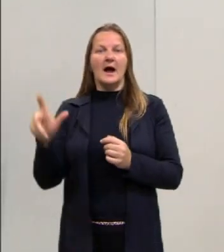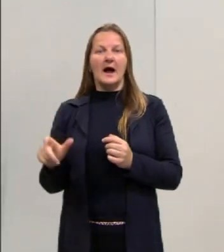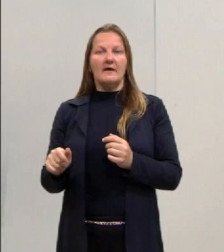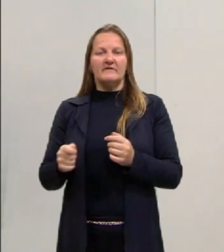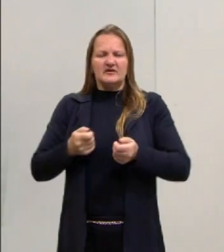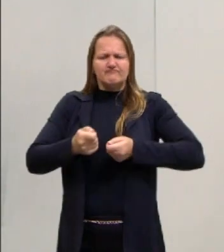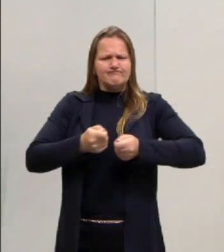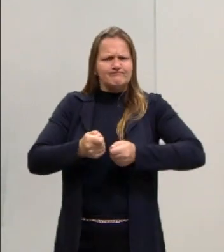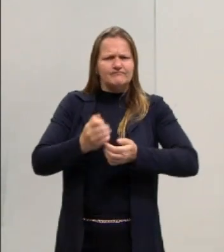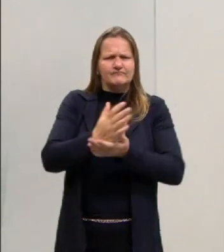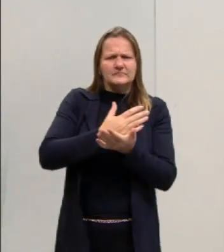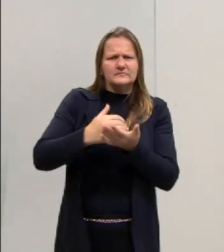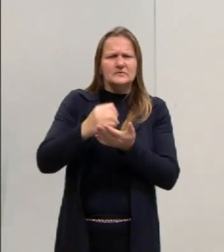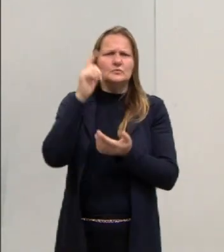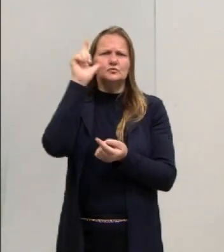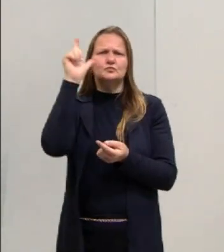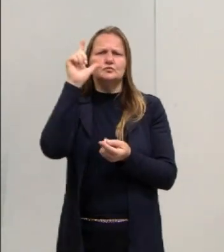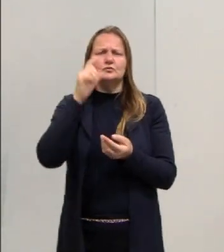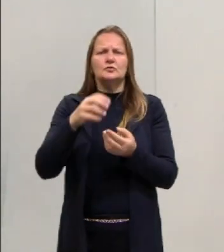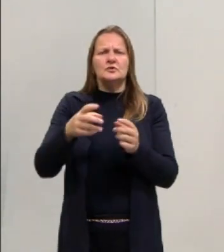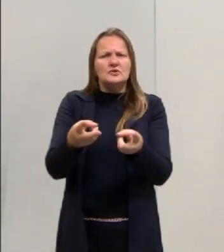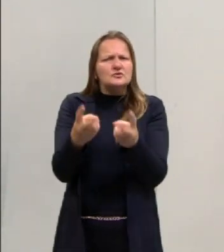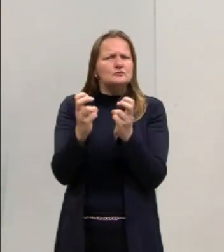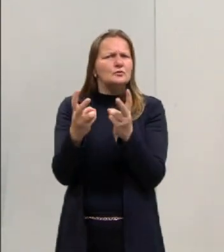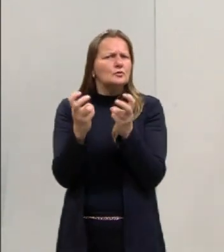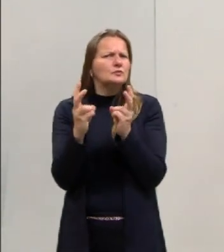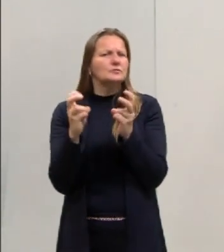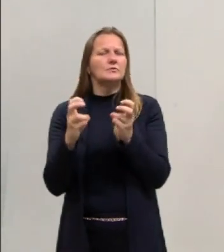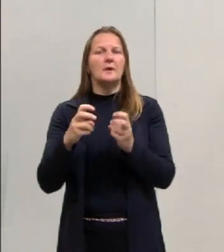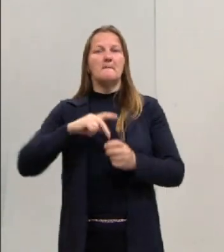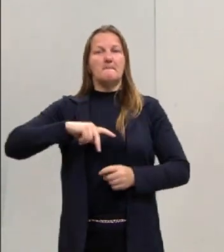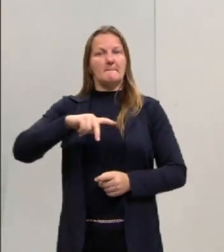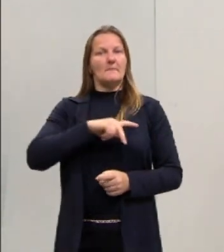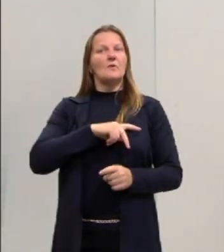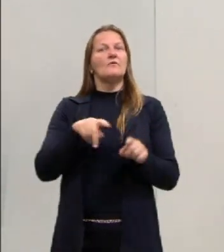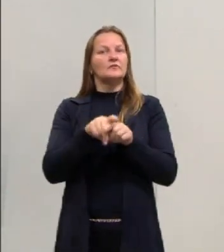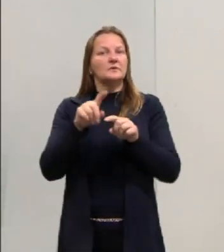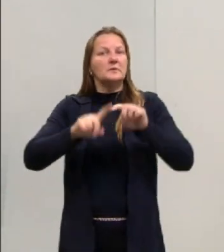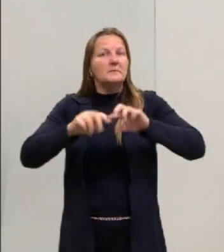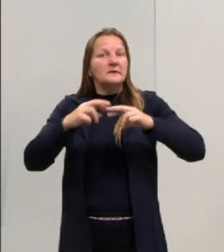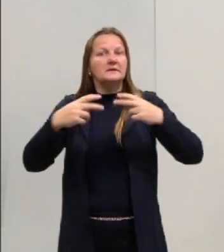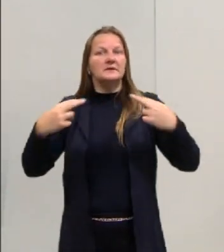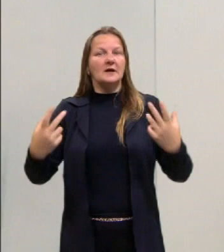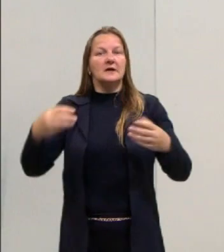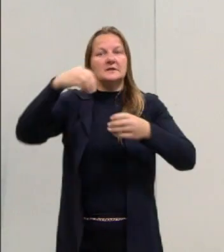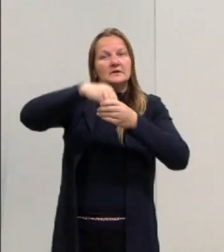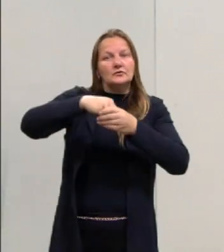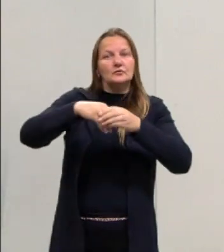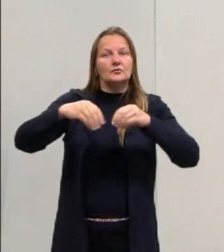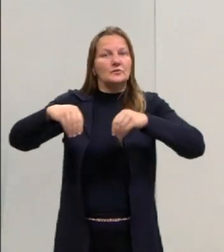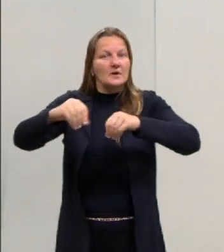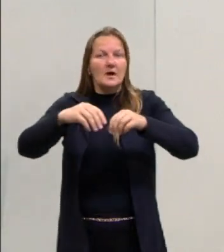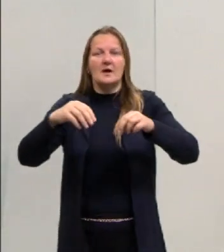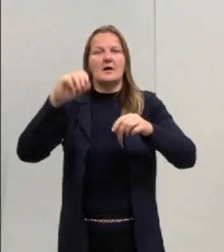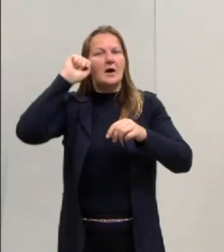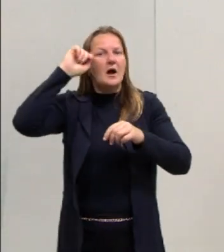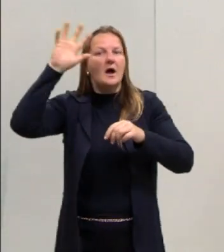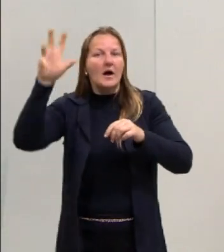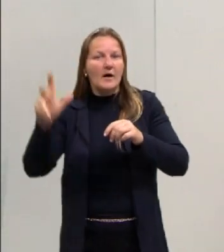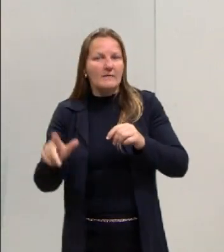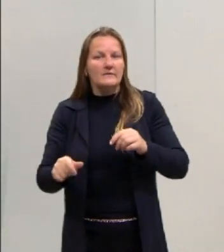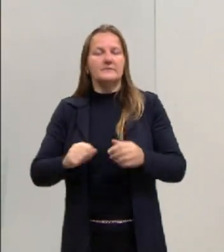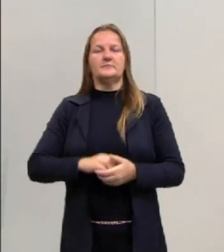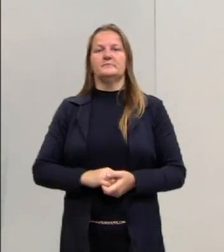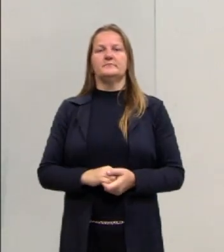dominar conquistar e explorar tanto a população quanto os recursos naturais da África e aí